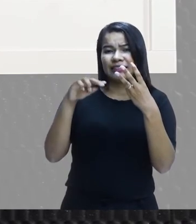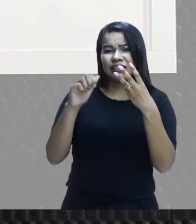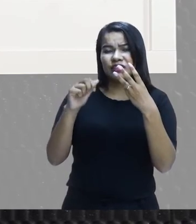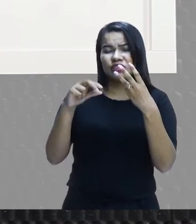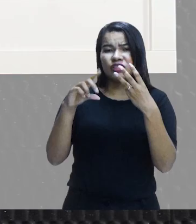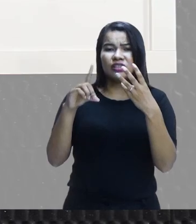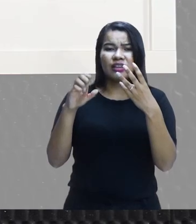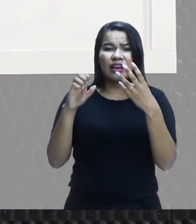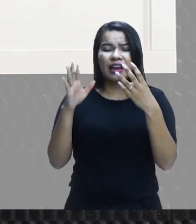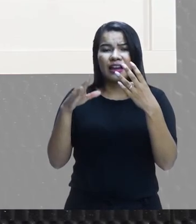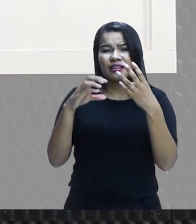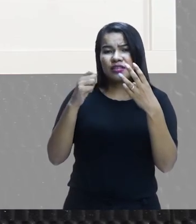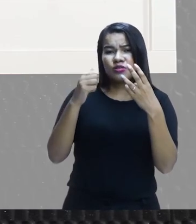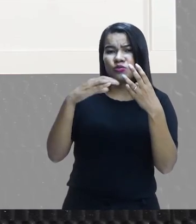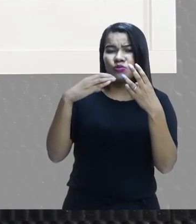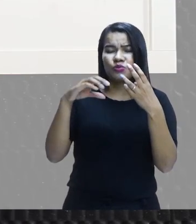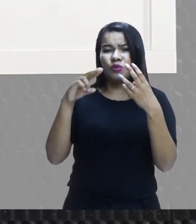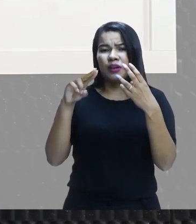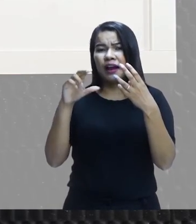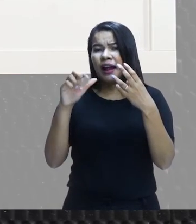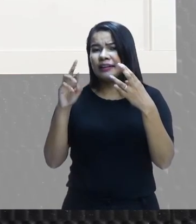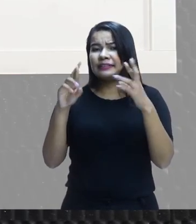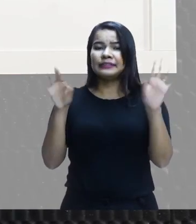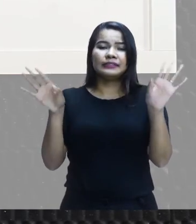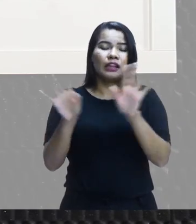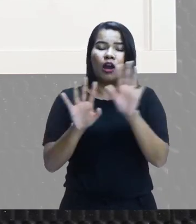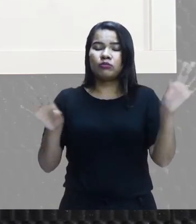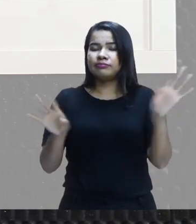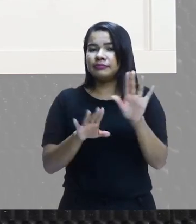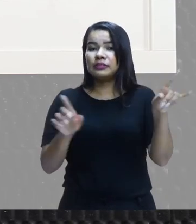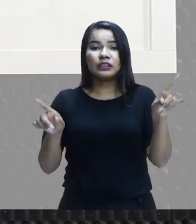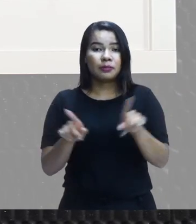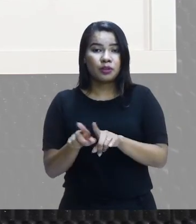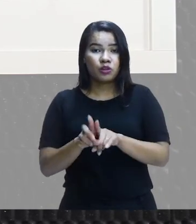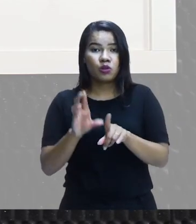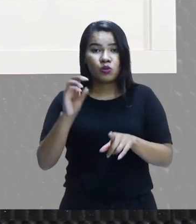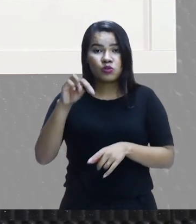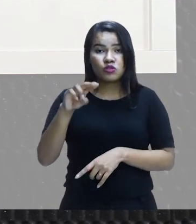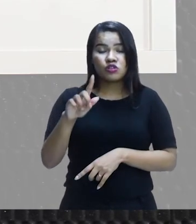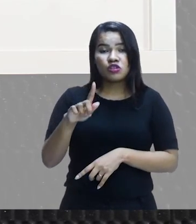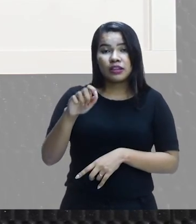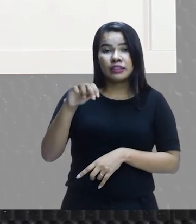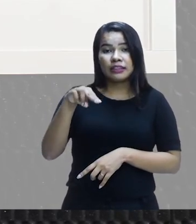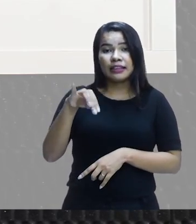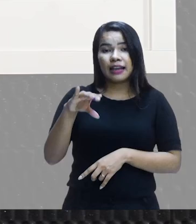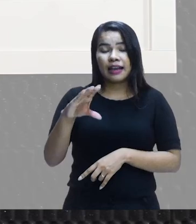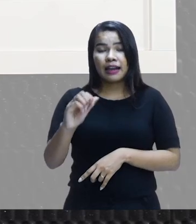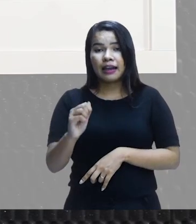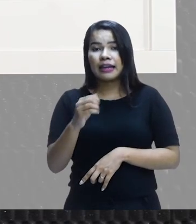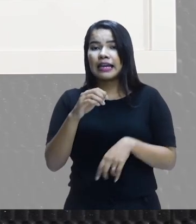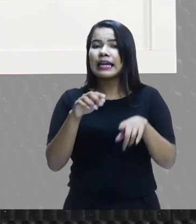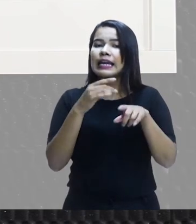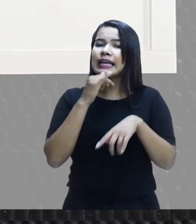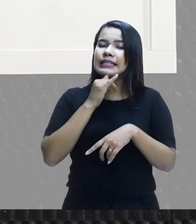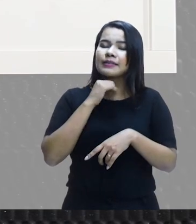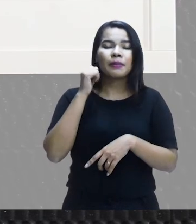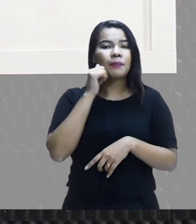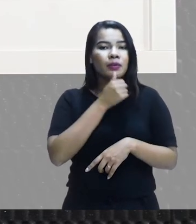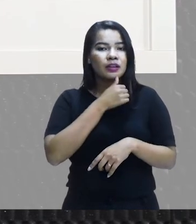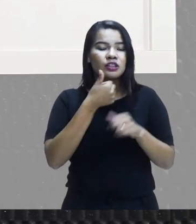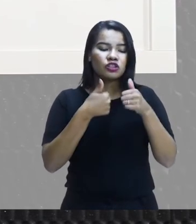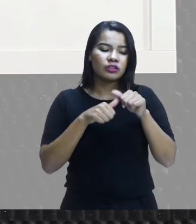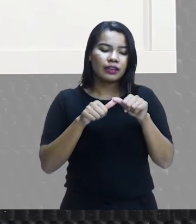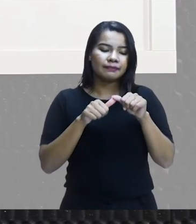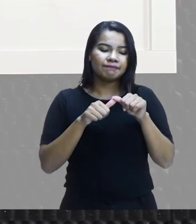pego na forma congênita. O que é a forma congênita? A mãe está grávida, pegou a doença, ela pode passar para o